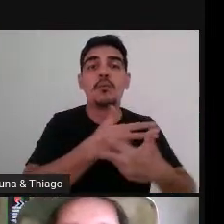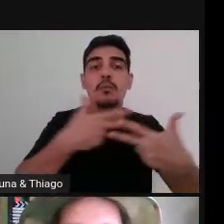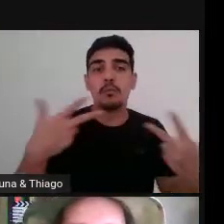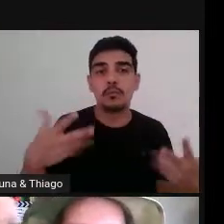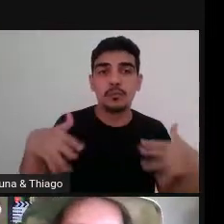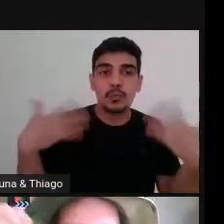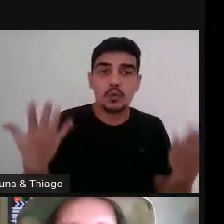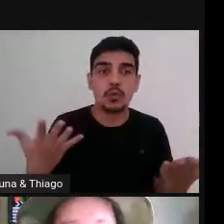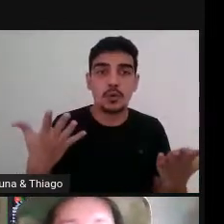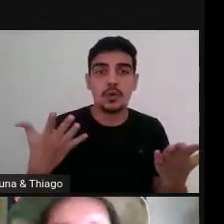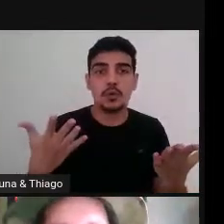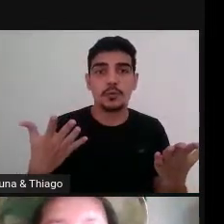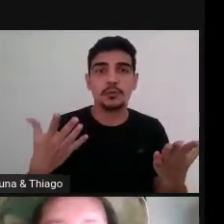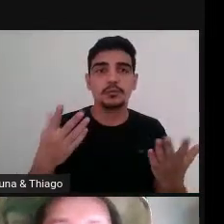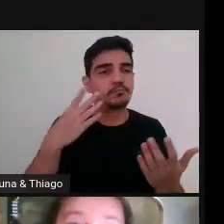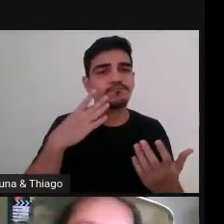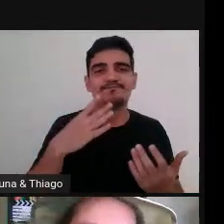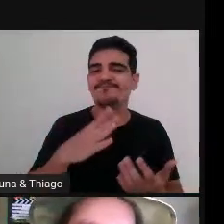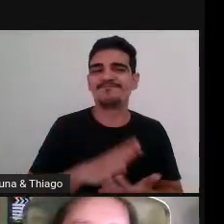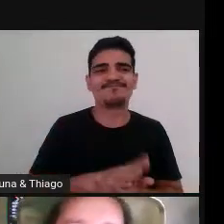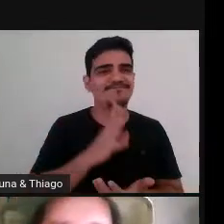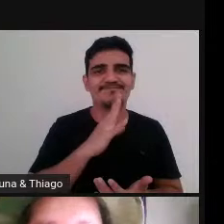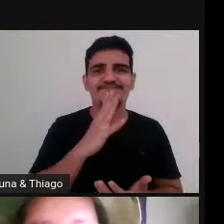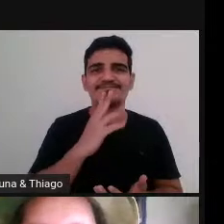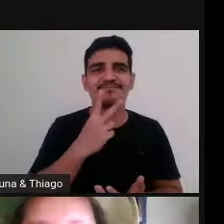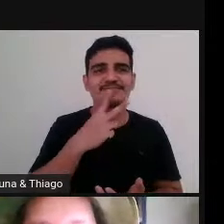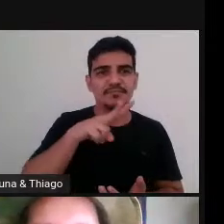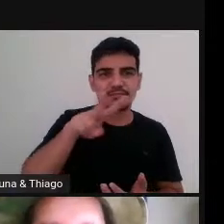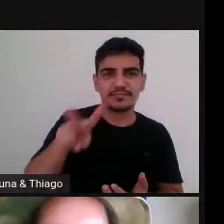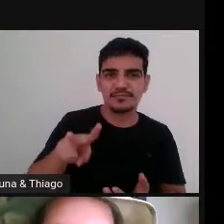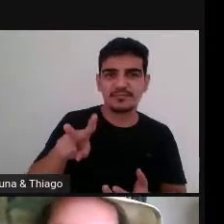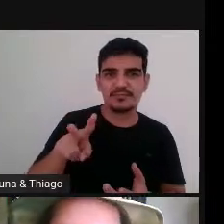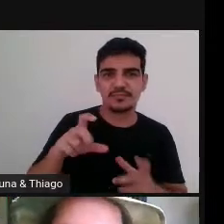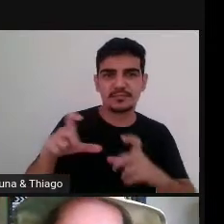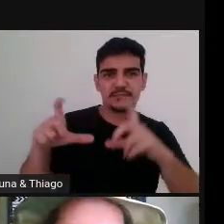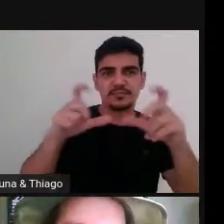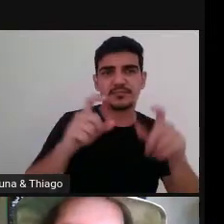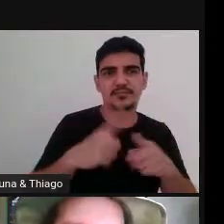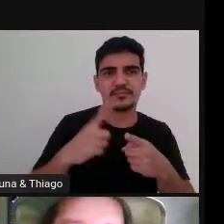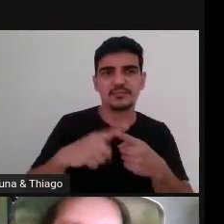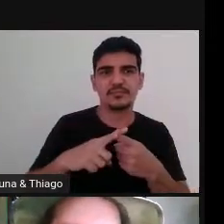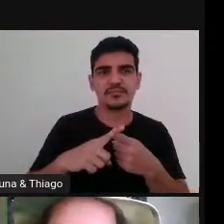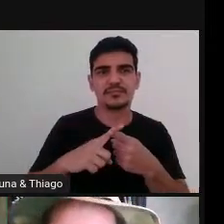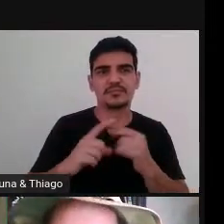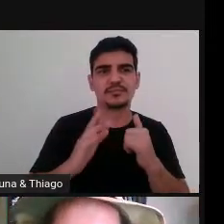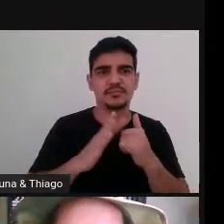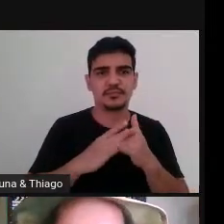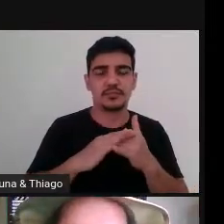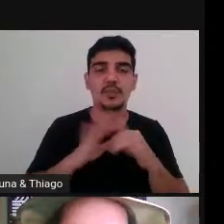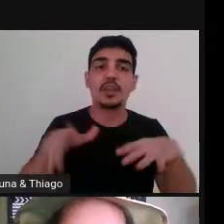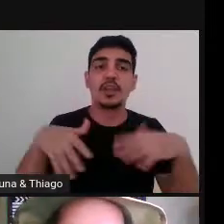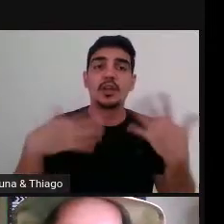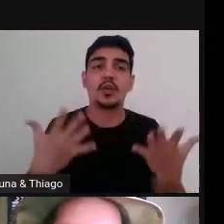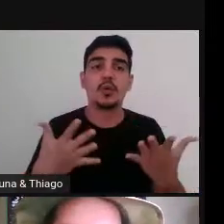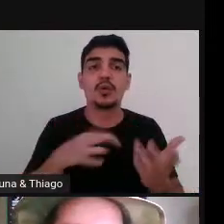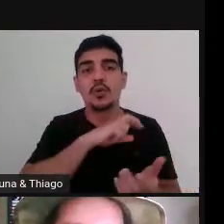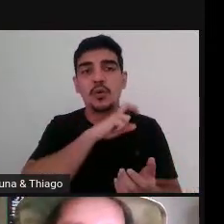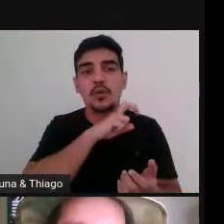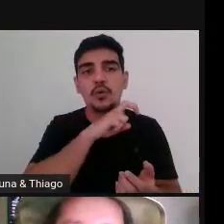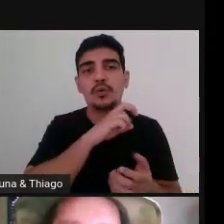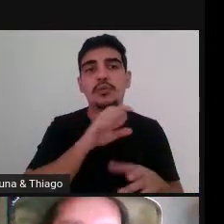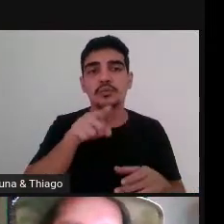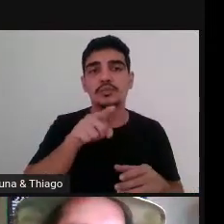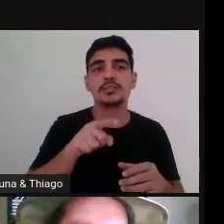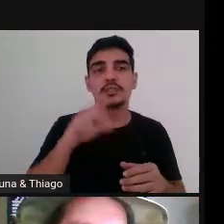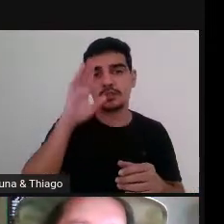não estou conseguindo ver vocês aí pelo chat, porque está sendo transmitido pelo YouTube, vocês podem colocar os animais que vocês conhecem. Claro que eu já comentei aqui,